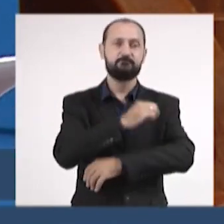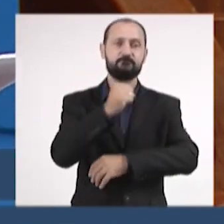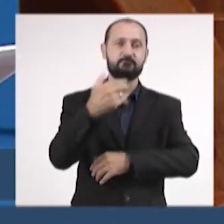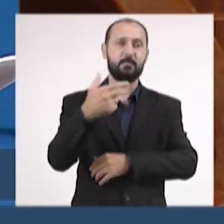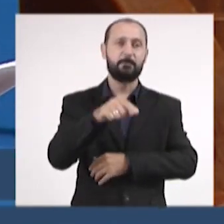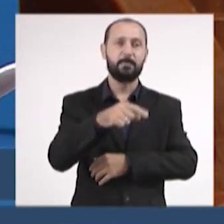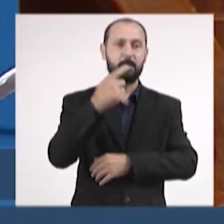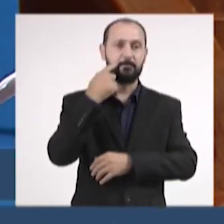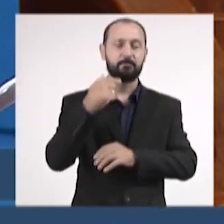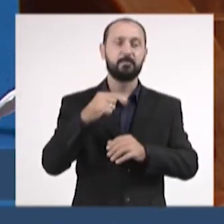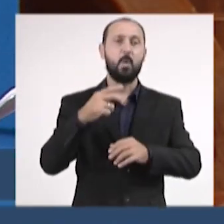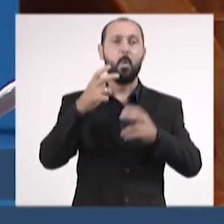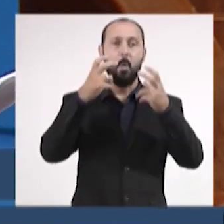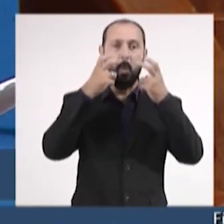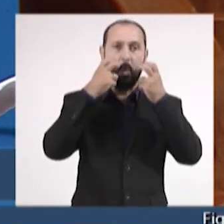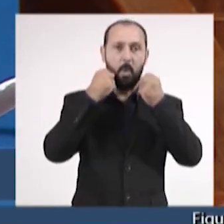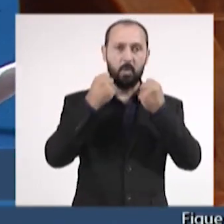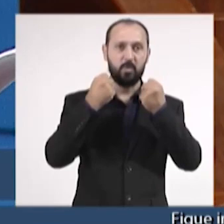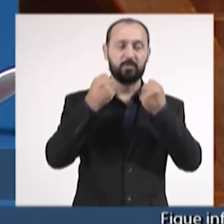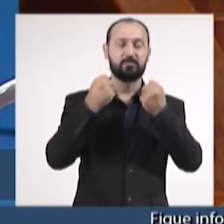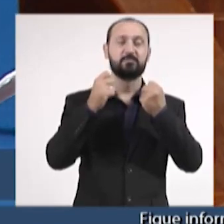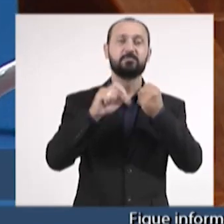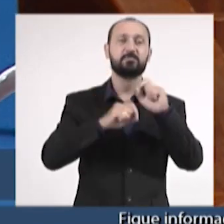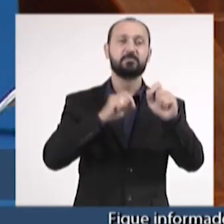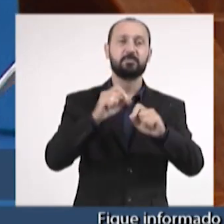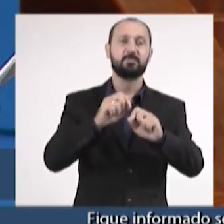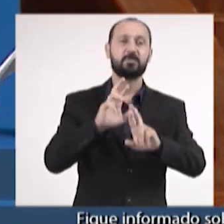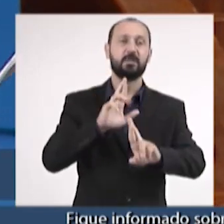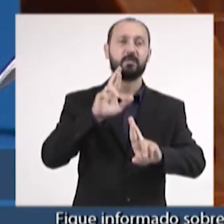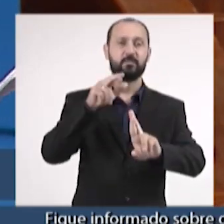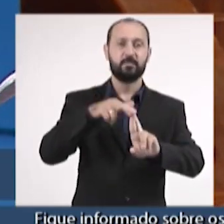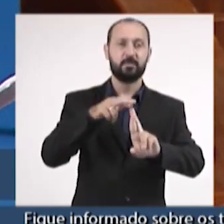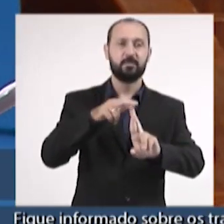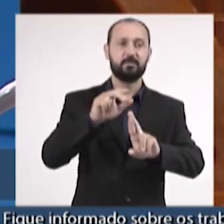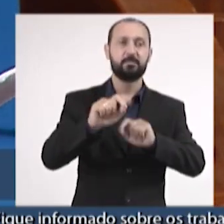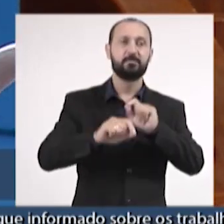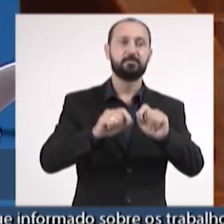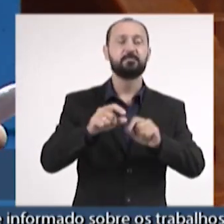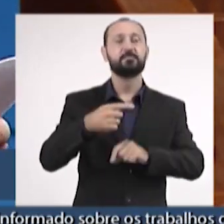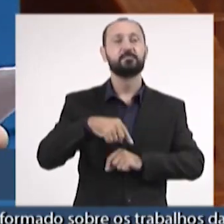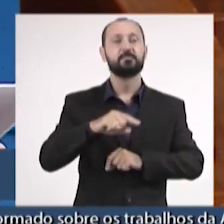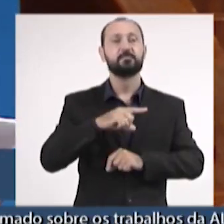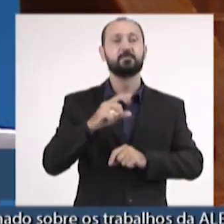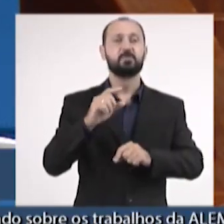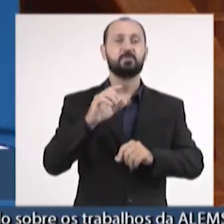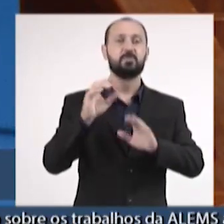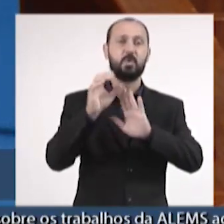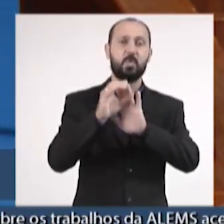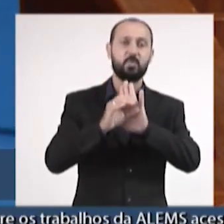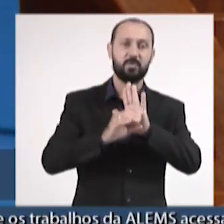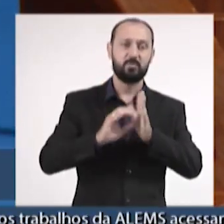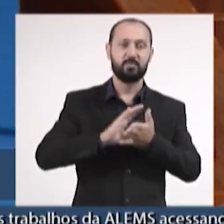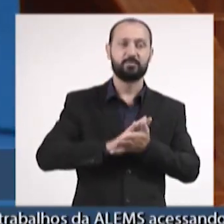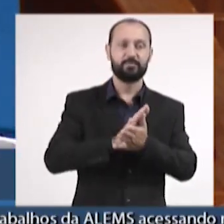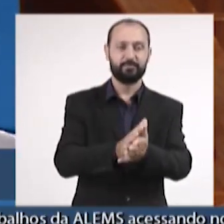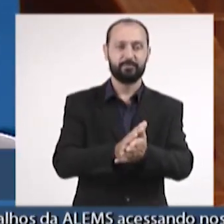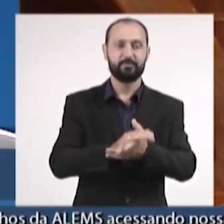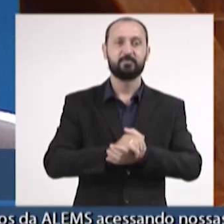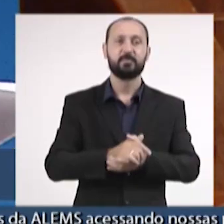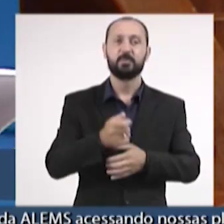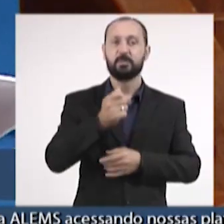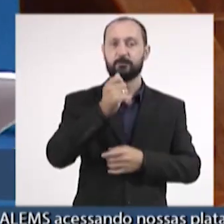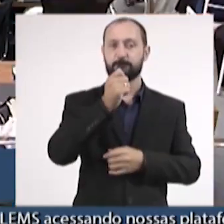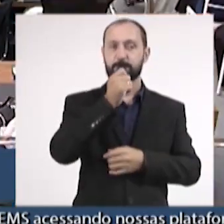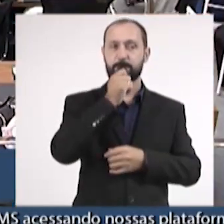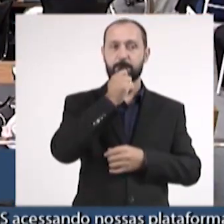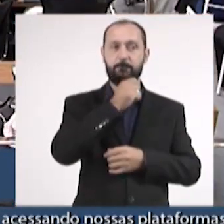masculinistas dão lucros aos responsáveis pela veiculação de conteúdos misóginos.